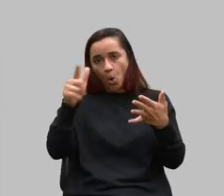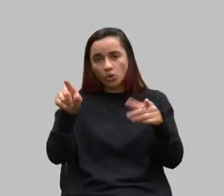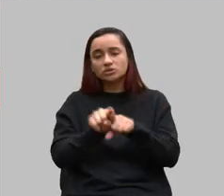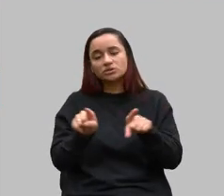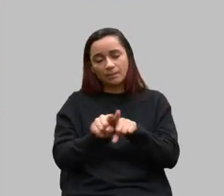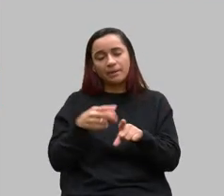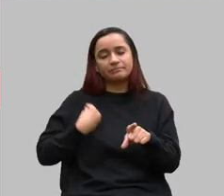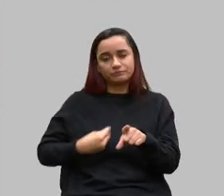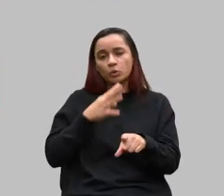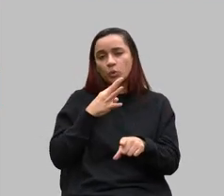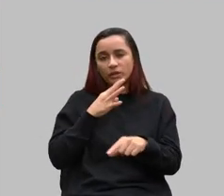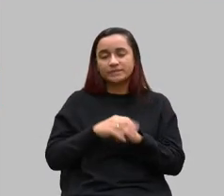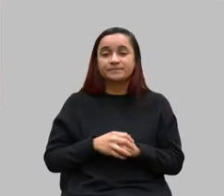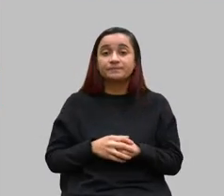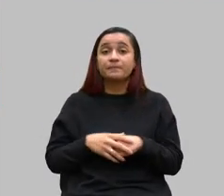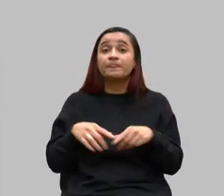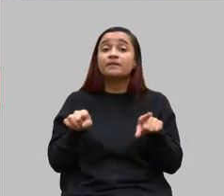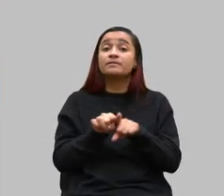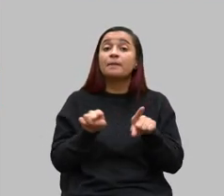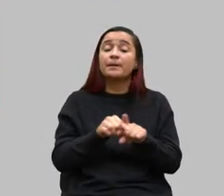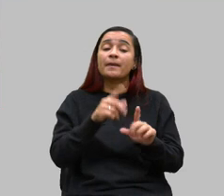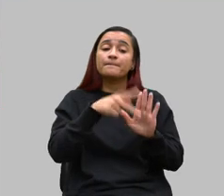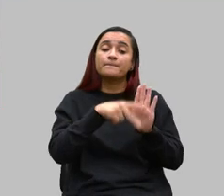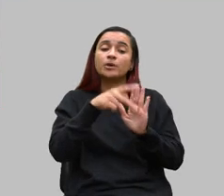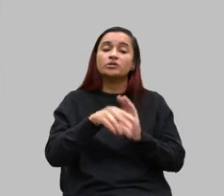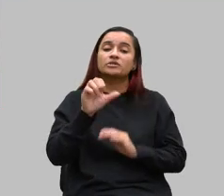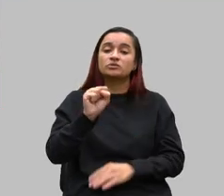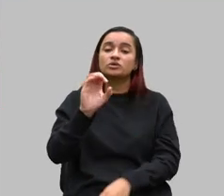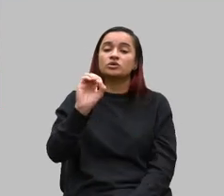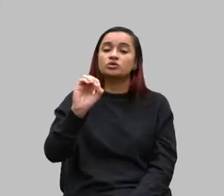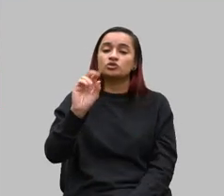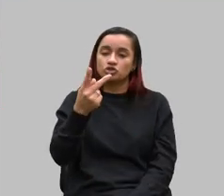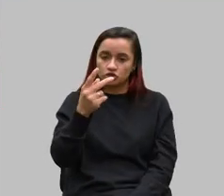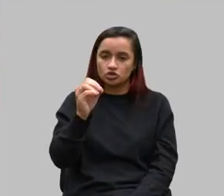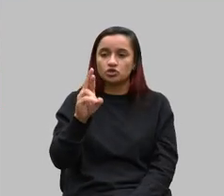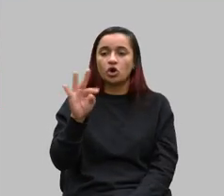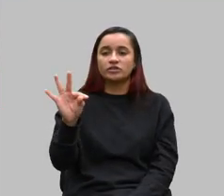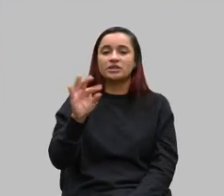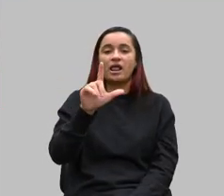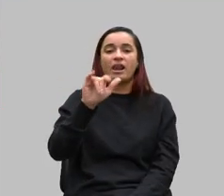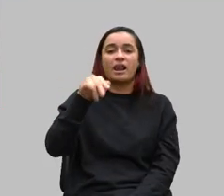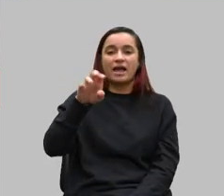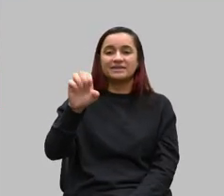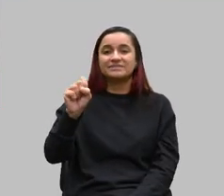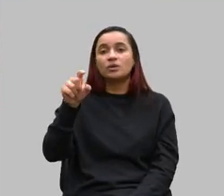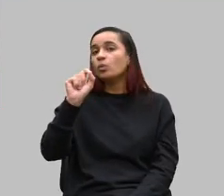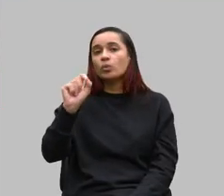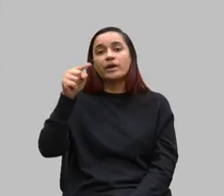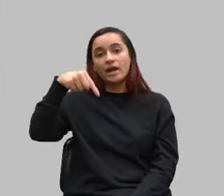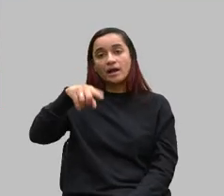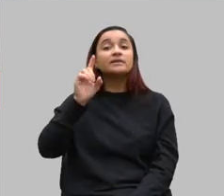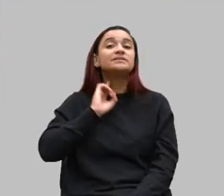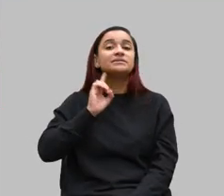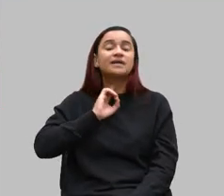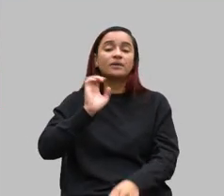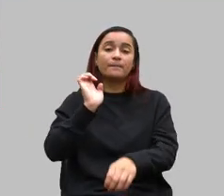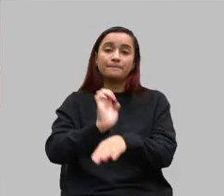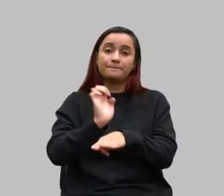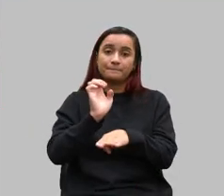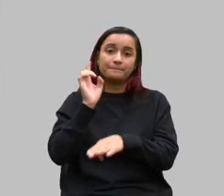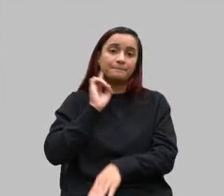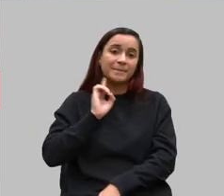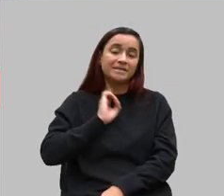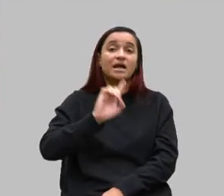aqui o projeto da short Lines que na nossa avaliação principalmente da fieng pro estado de Minas Gerais é extremamente